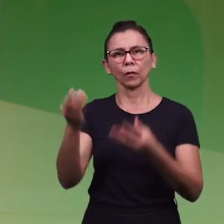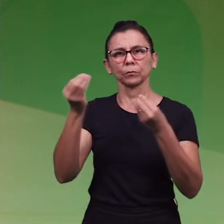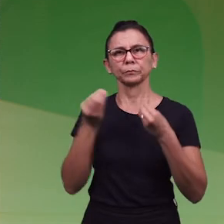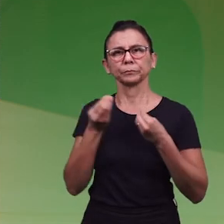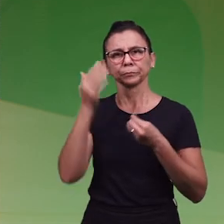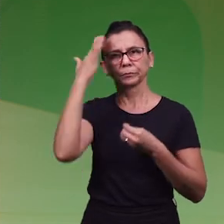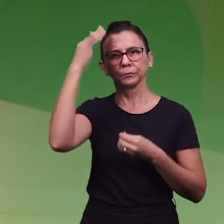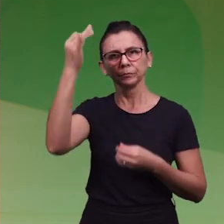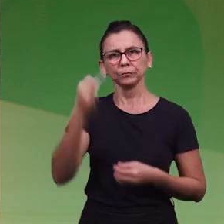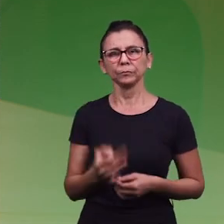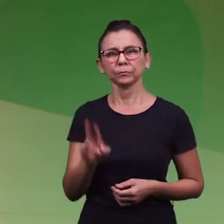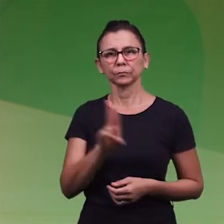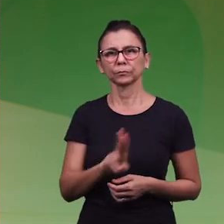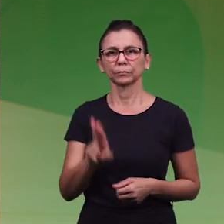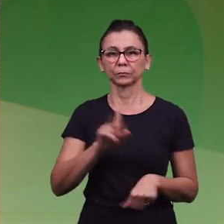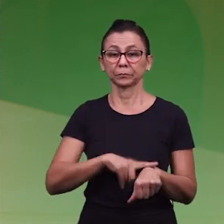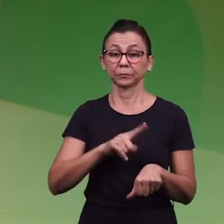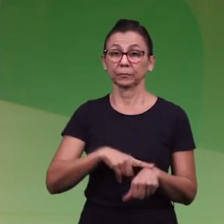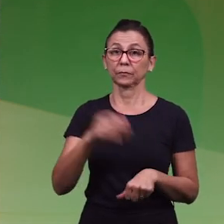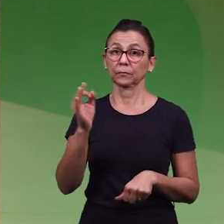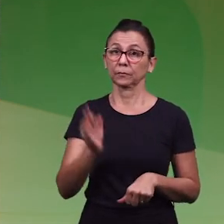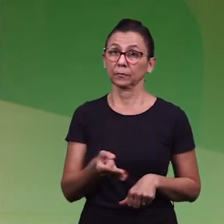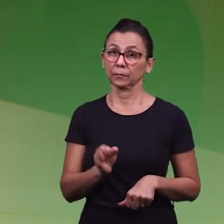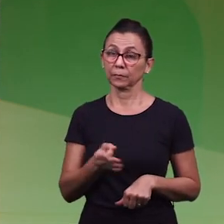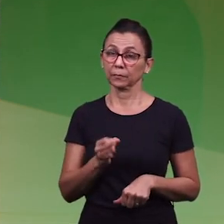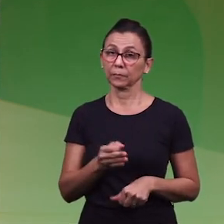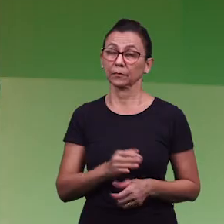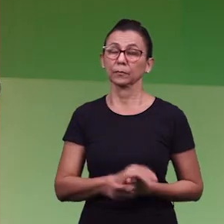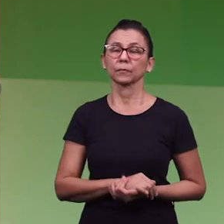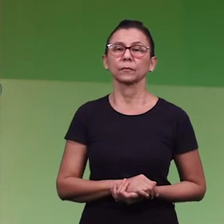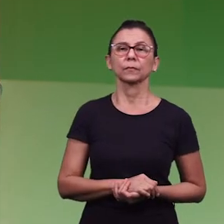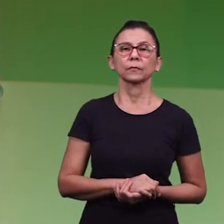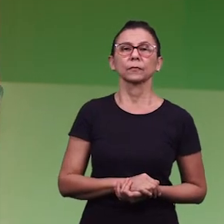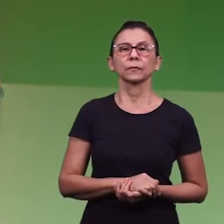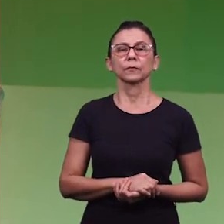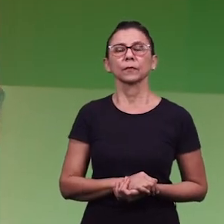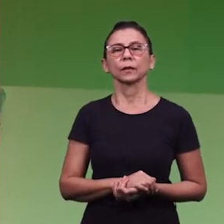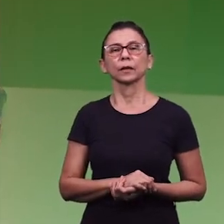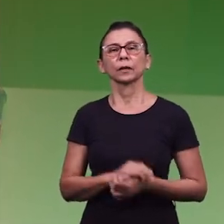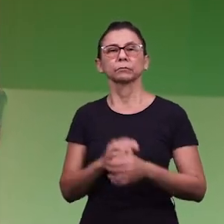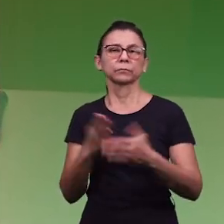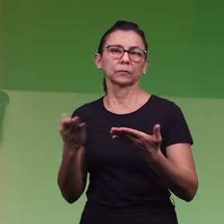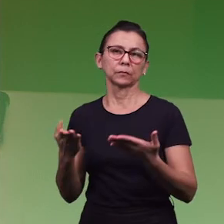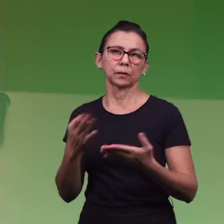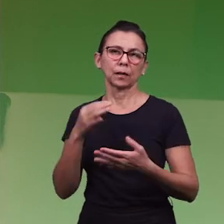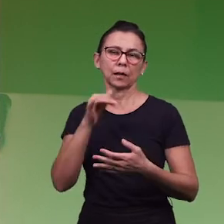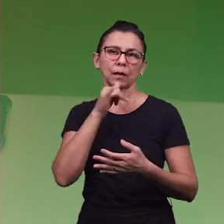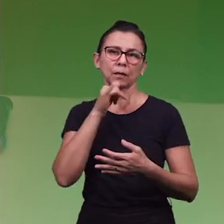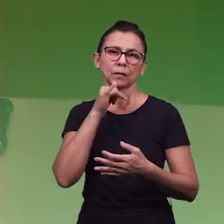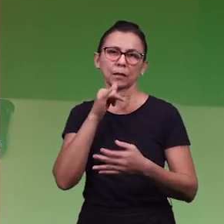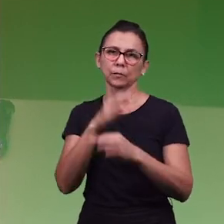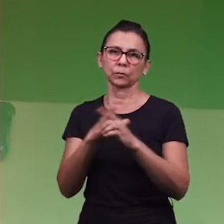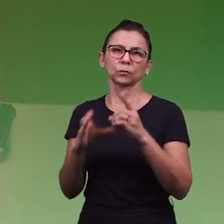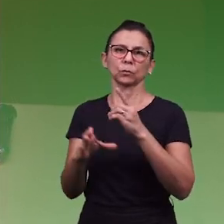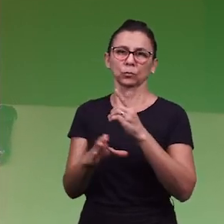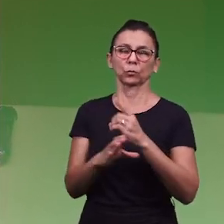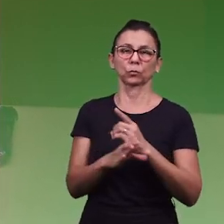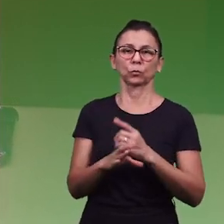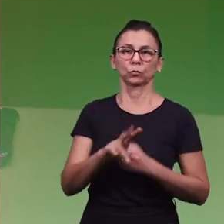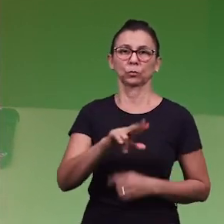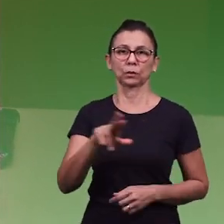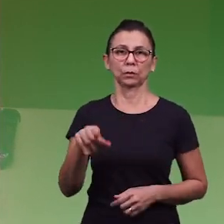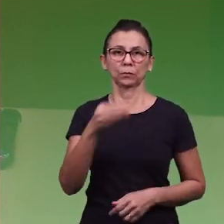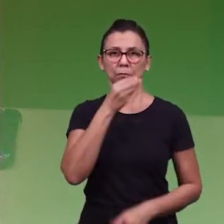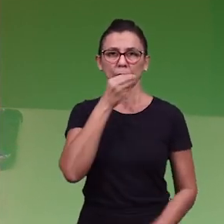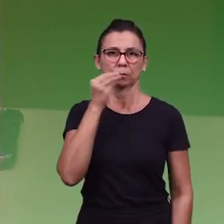sabedoria para usá-los na hora certa. Você os encontra no culto, nos cultos. Nós, às vezes, tem irmãos que estão em pleno culto, estão